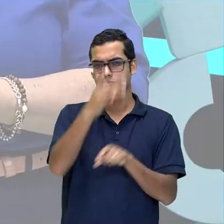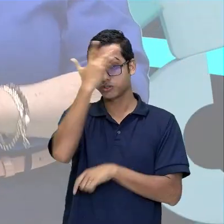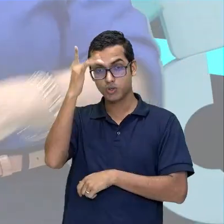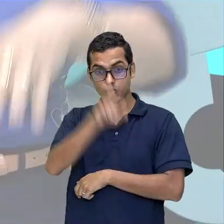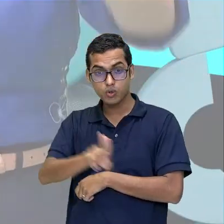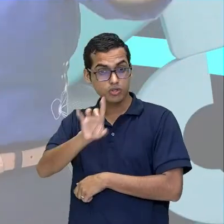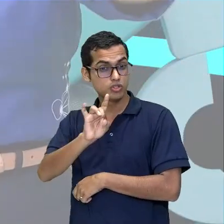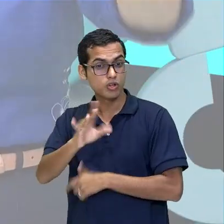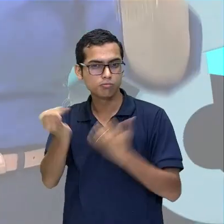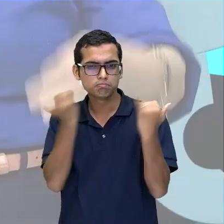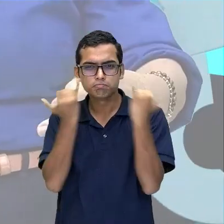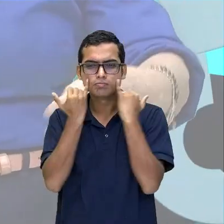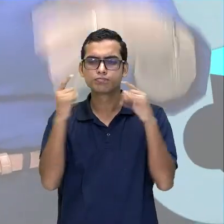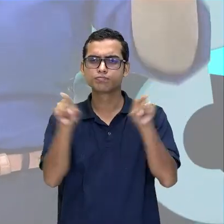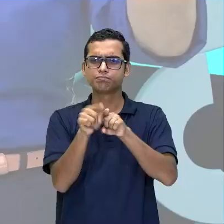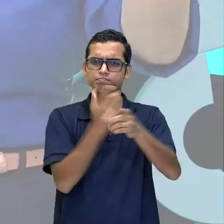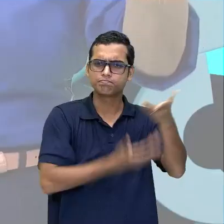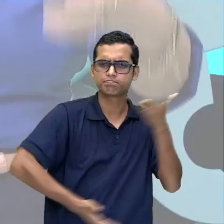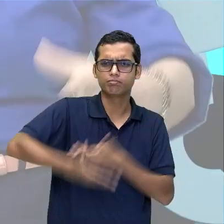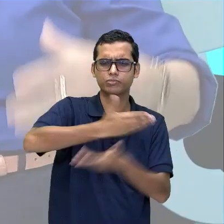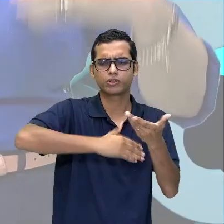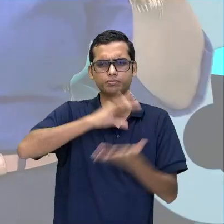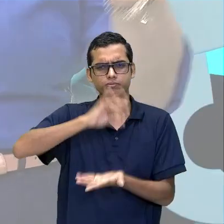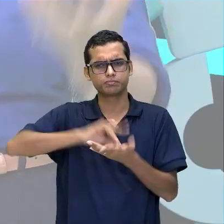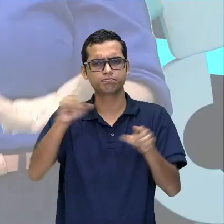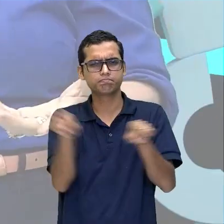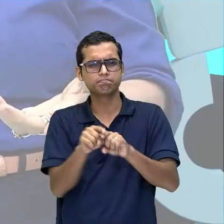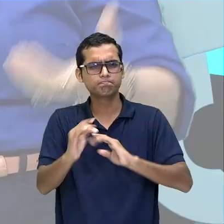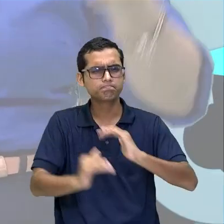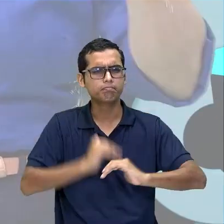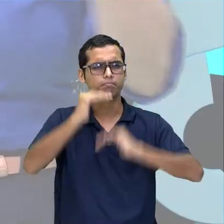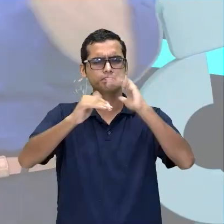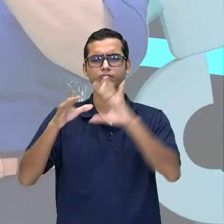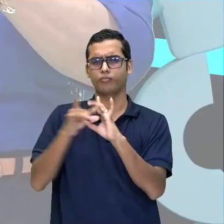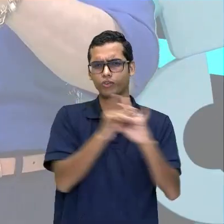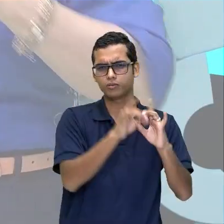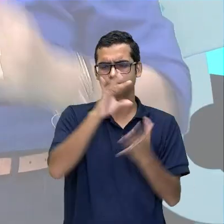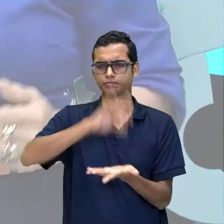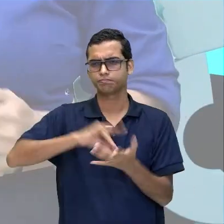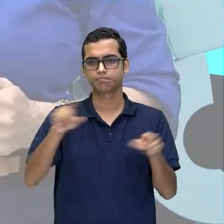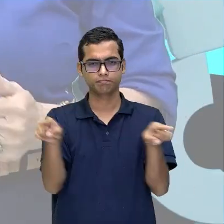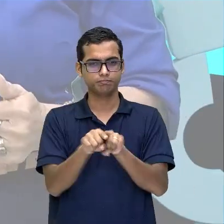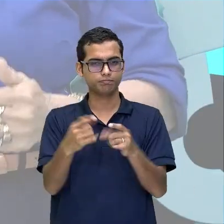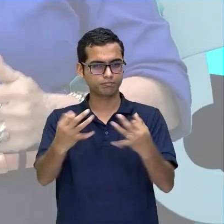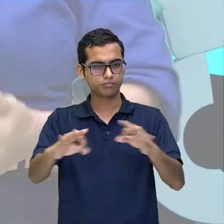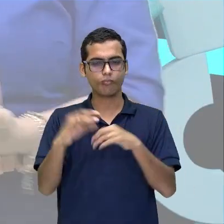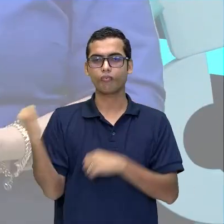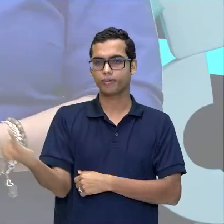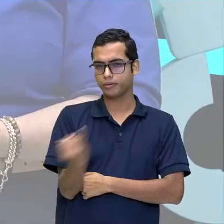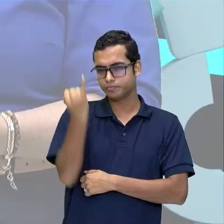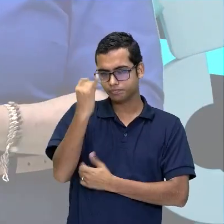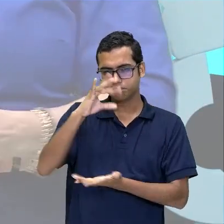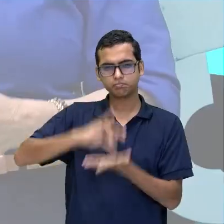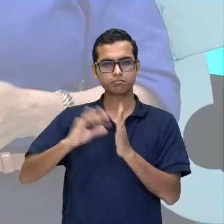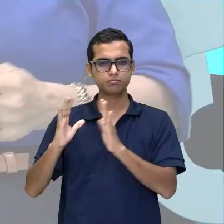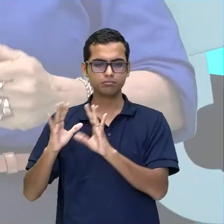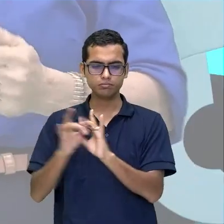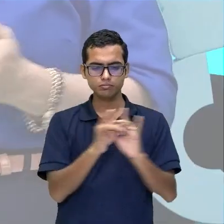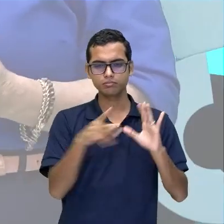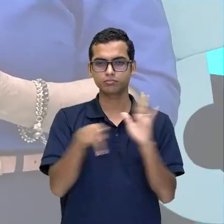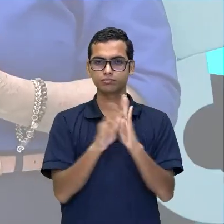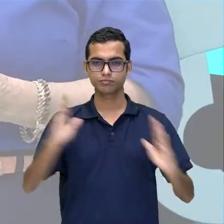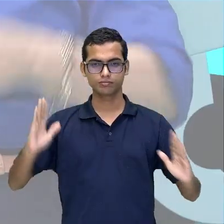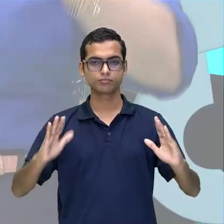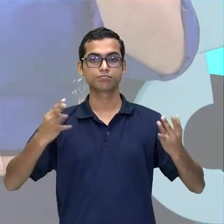de informação. Nós nos tornamos construtores de sentido. E isso é, em essência, educar na era digital. Quero perguntar